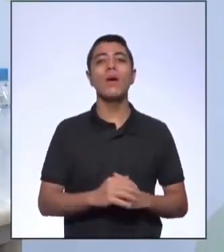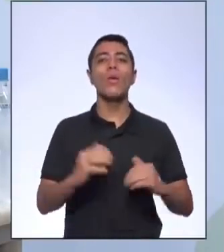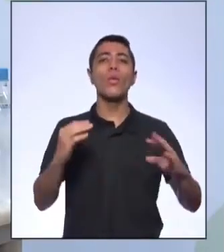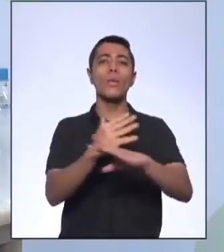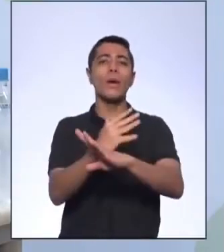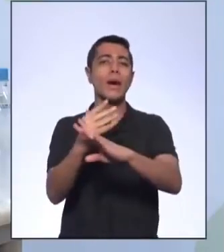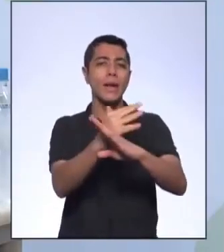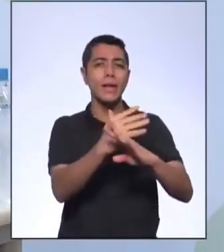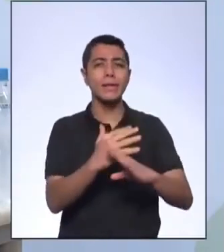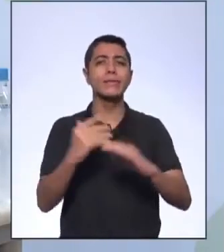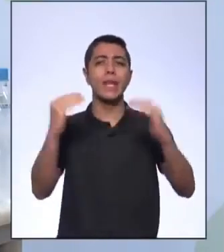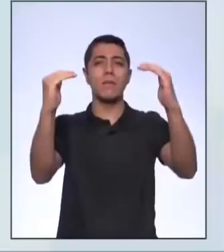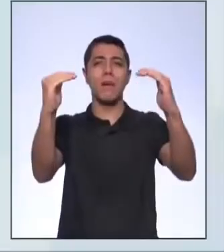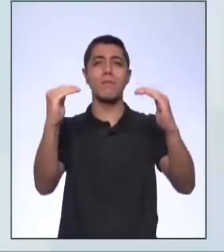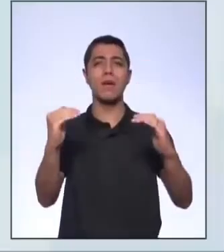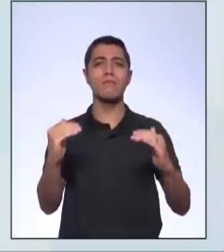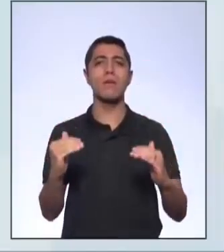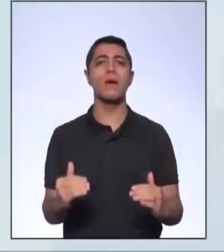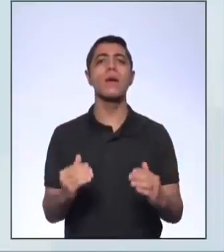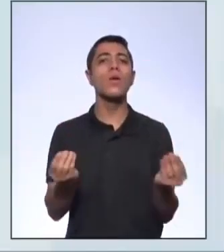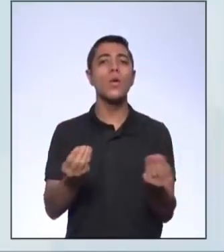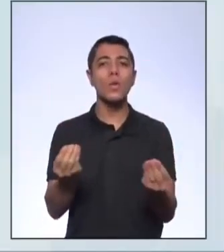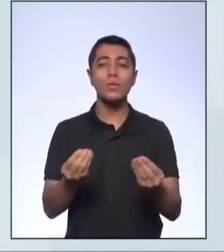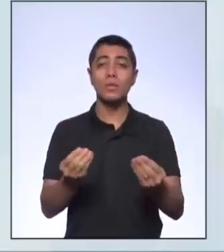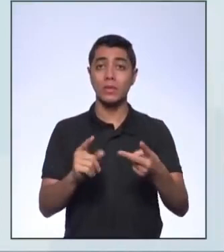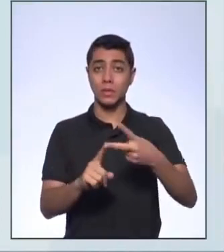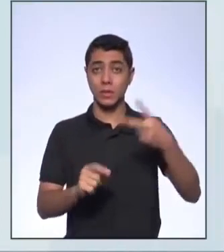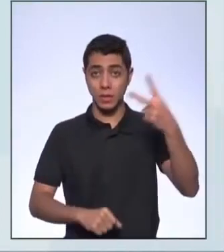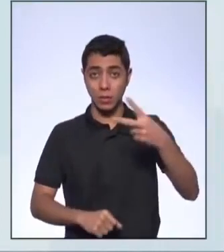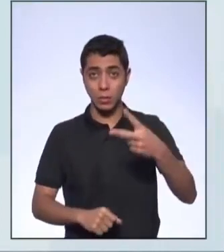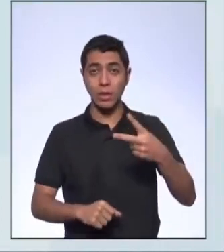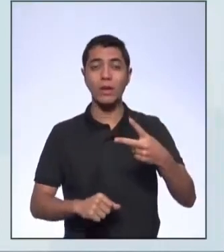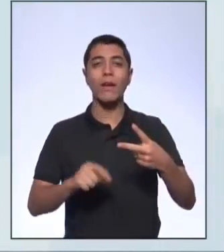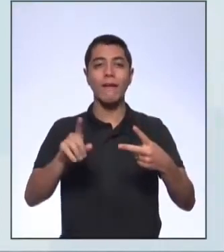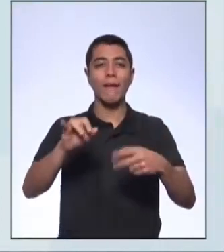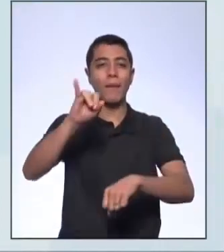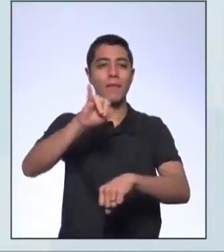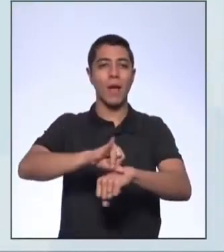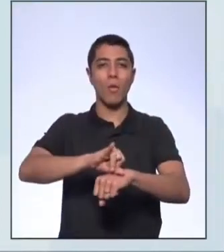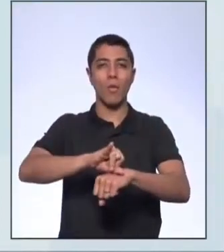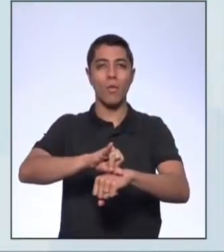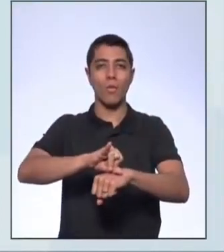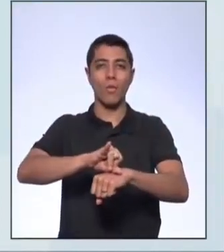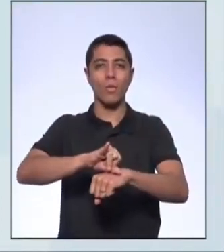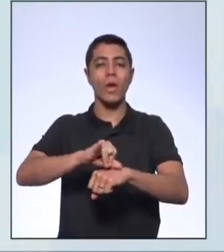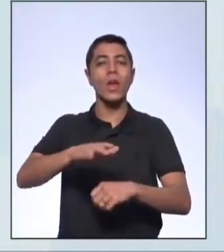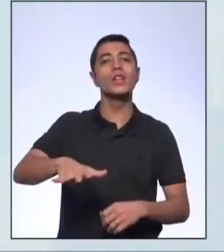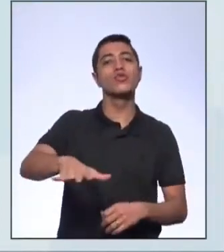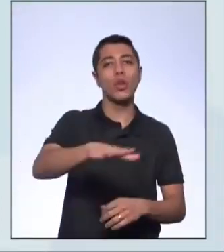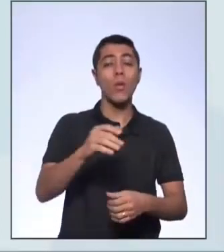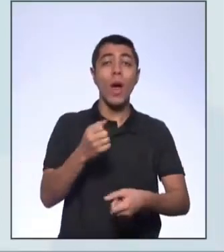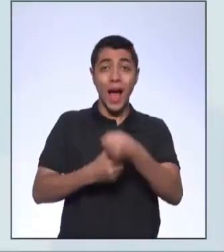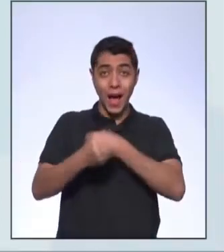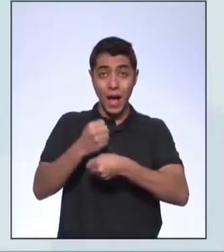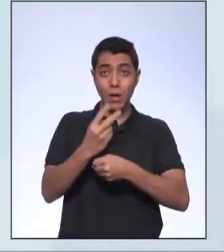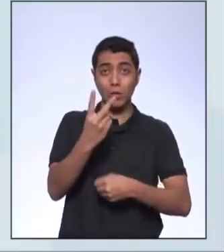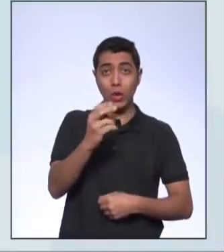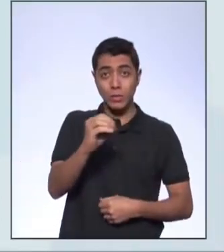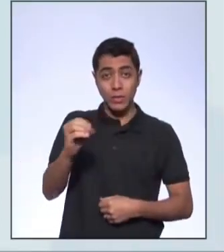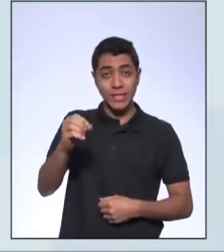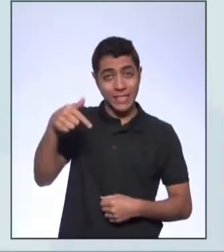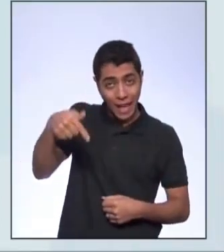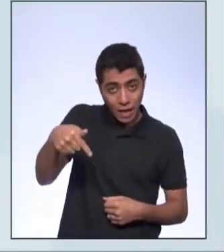então acompanhando a tela se integram na ela em 2007 é um 70 assentos passaram para